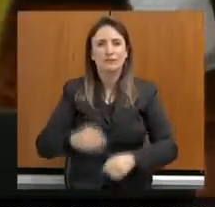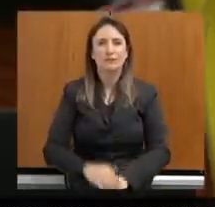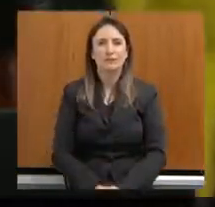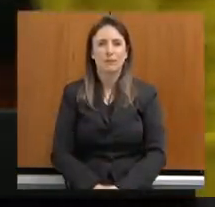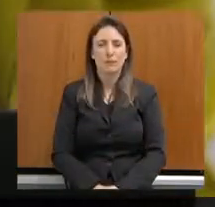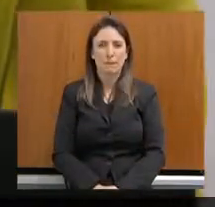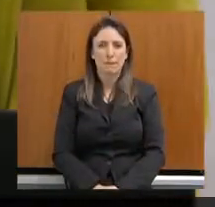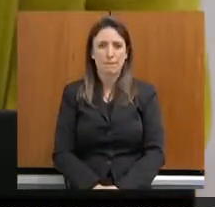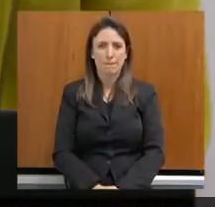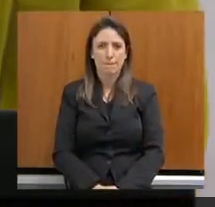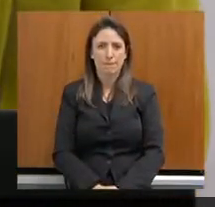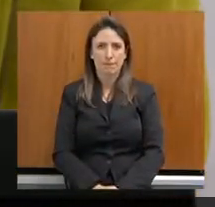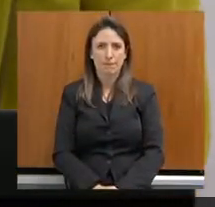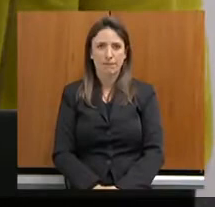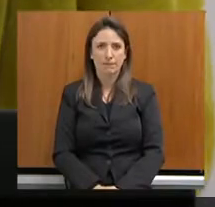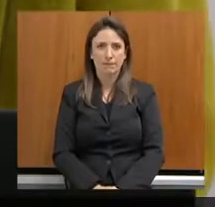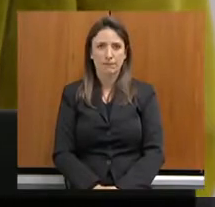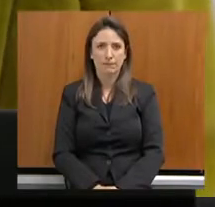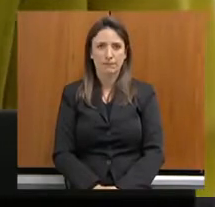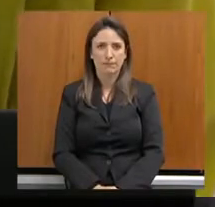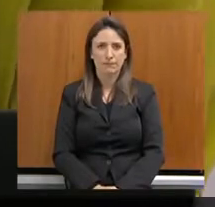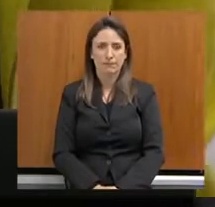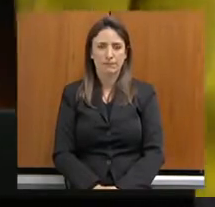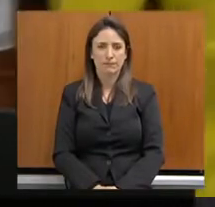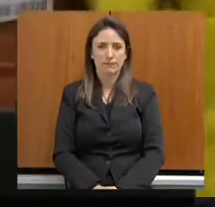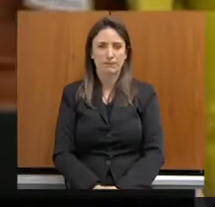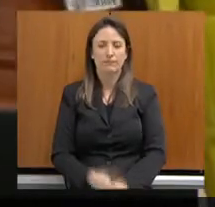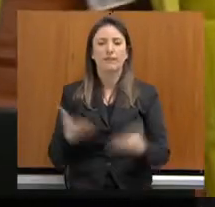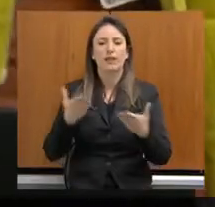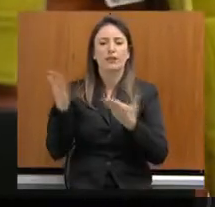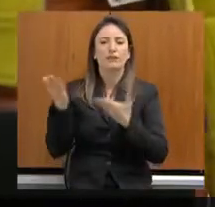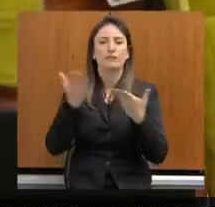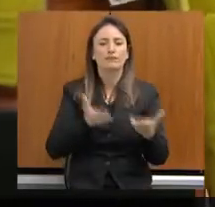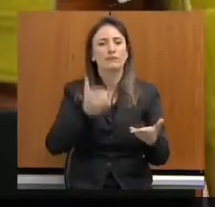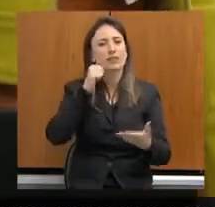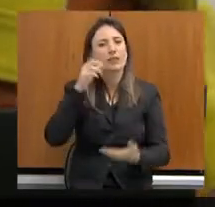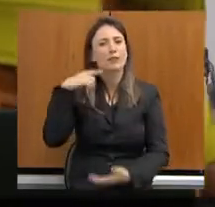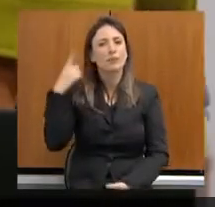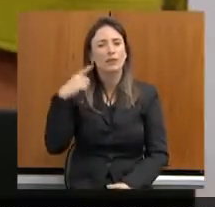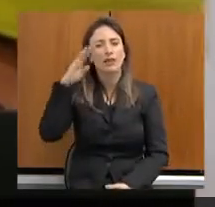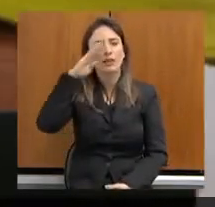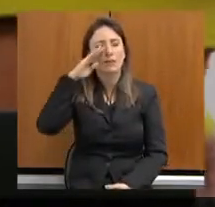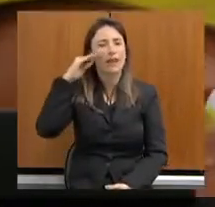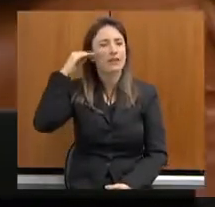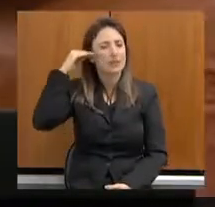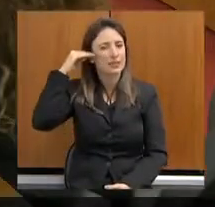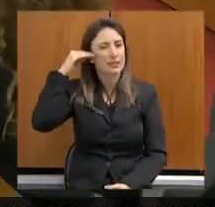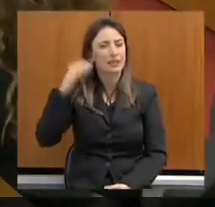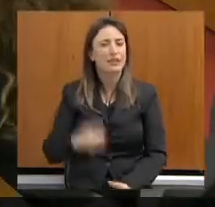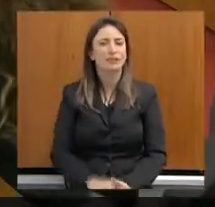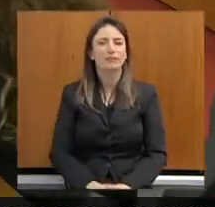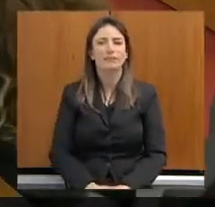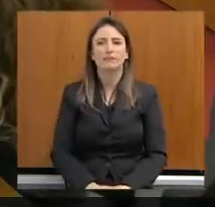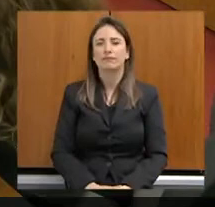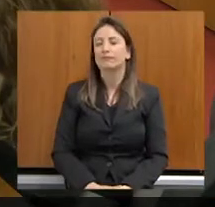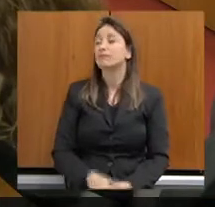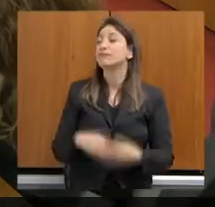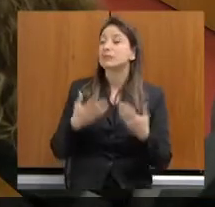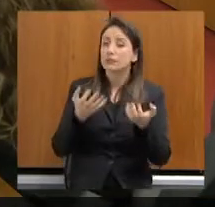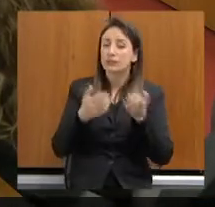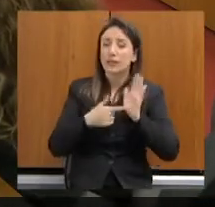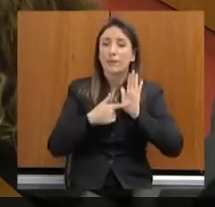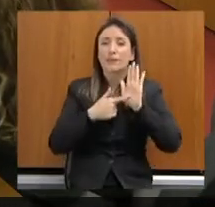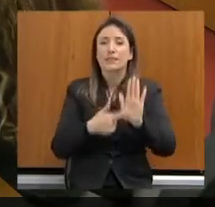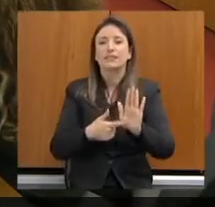me fala qual a palavra a deputada Beatriz Cerqueira Presidente eu quero apresentar o requerimento